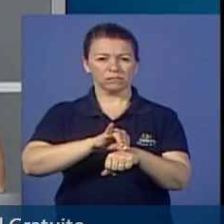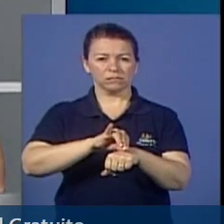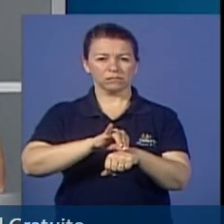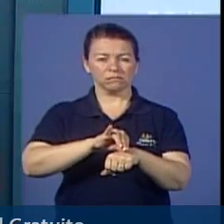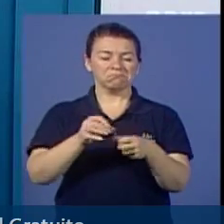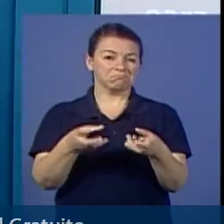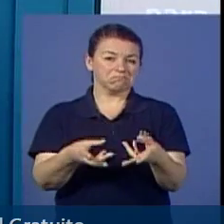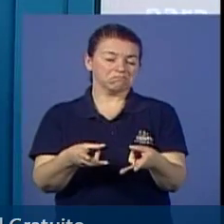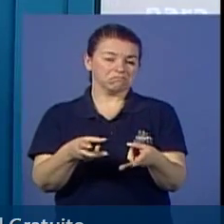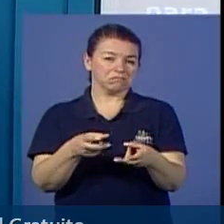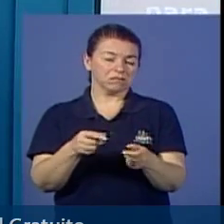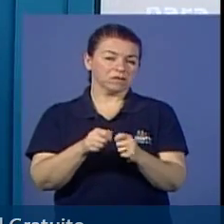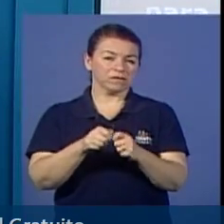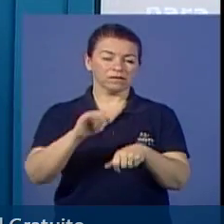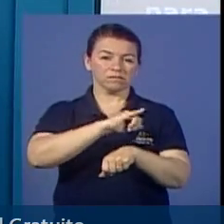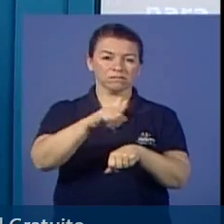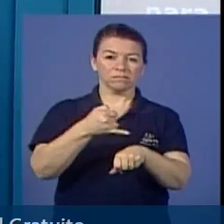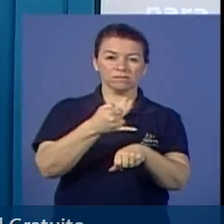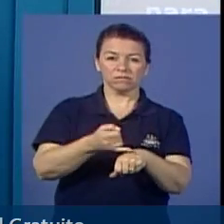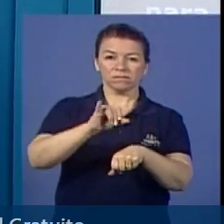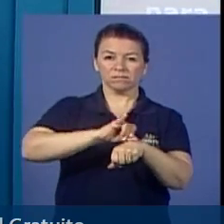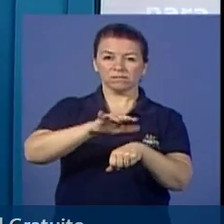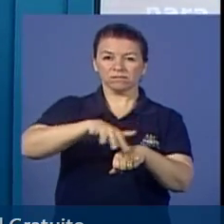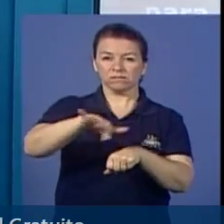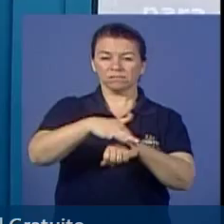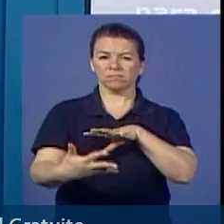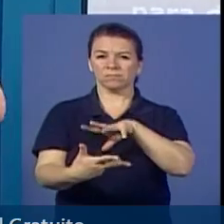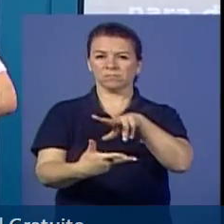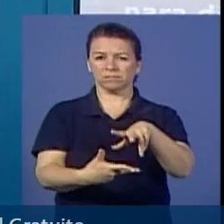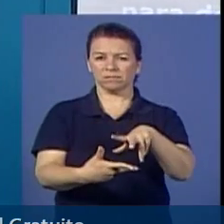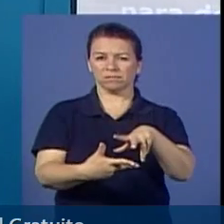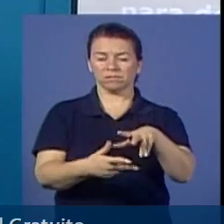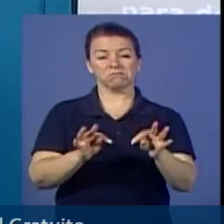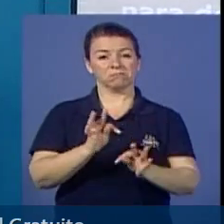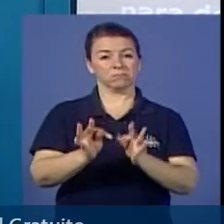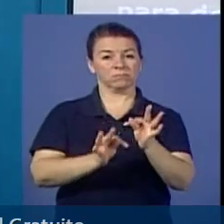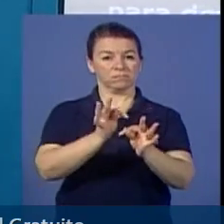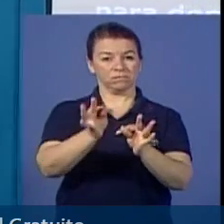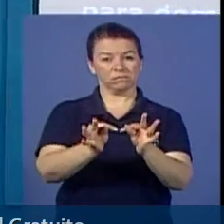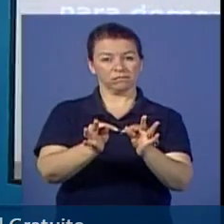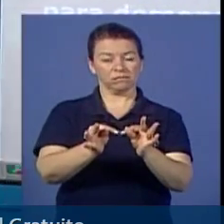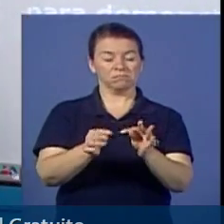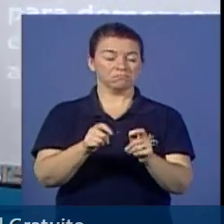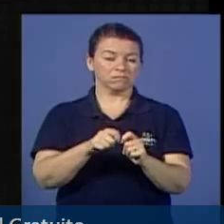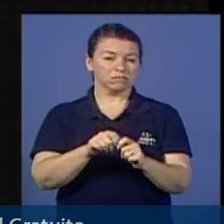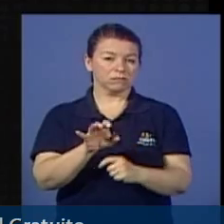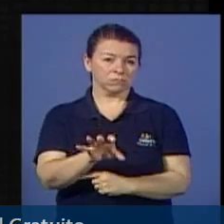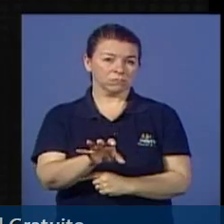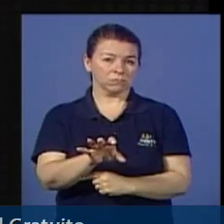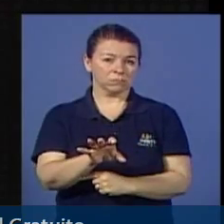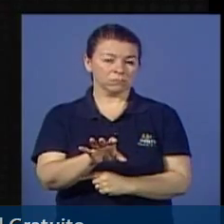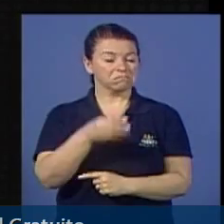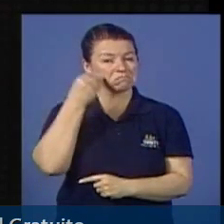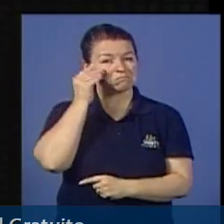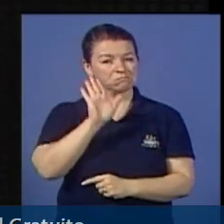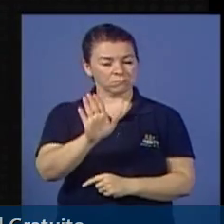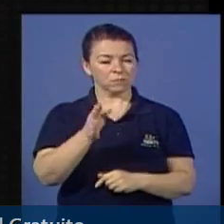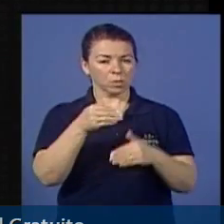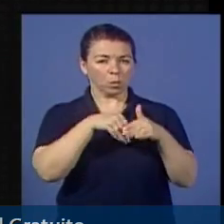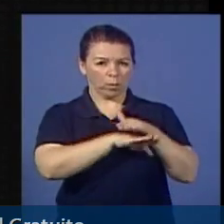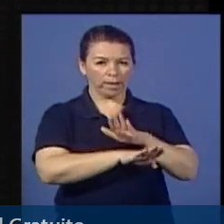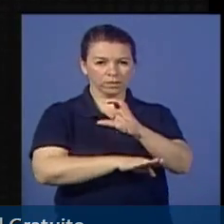do mundo. Exato, colocando Jerusalém como centro do mundo. Usando técnicas até de cartografia para fazer isso. Mas vamos adiante, vamos lá.